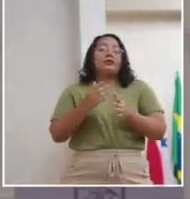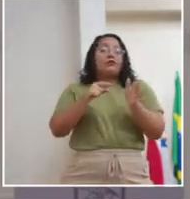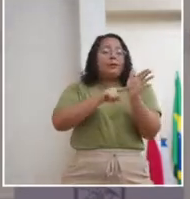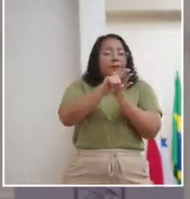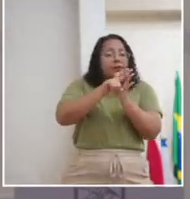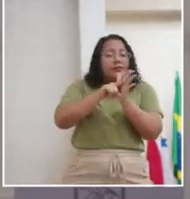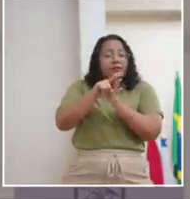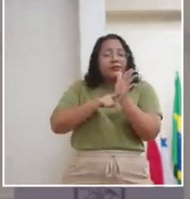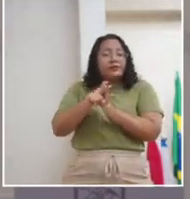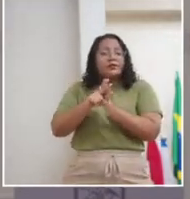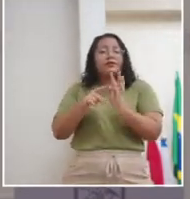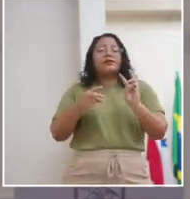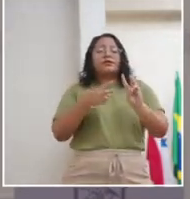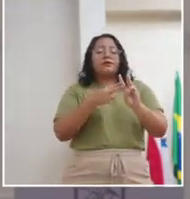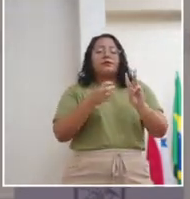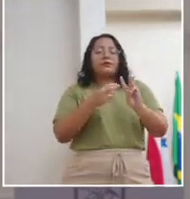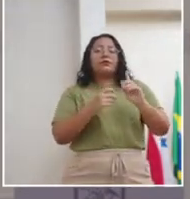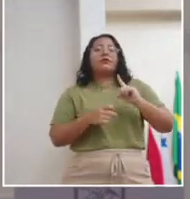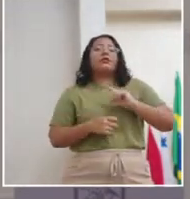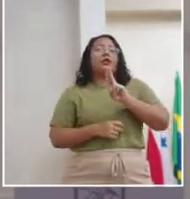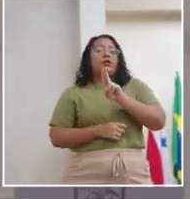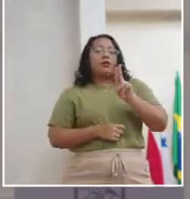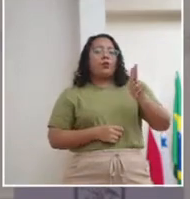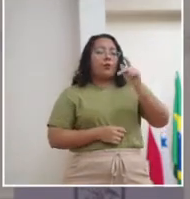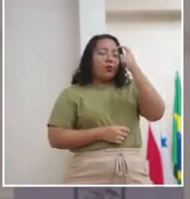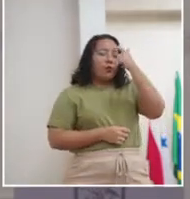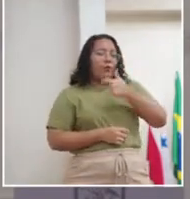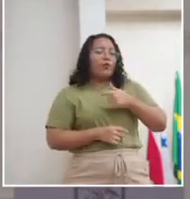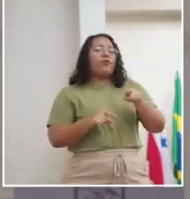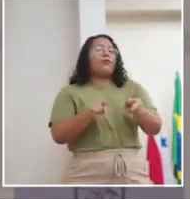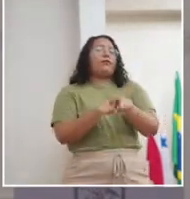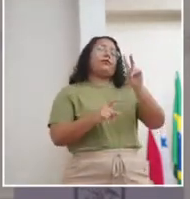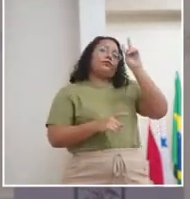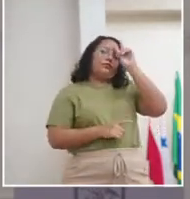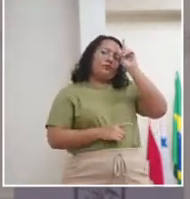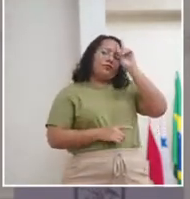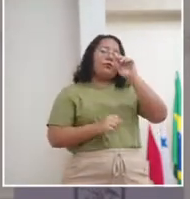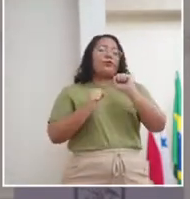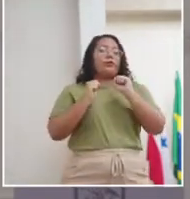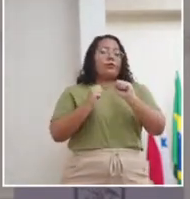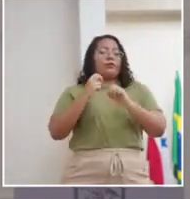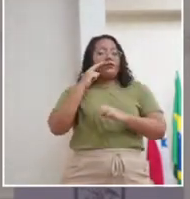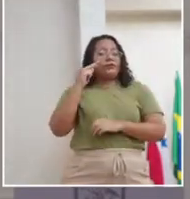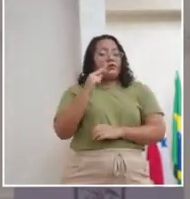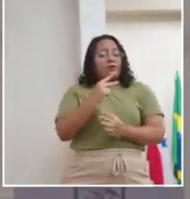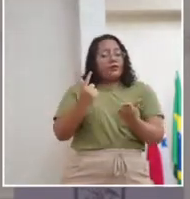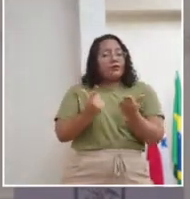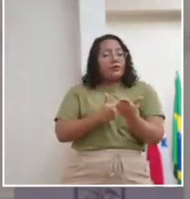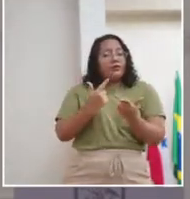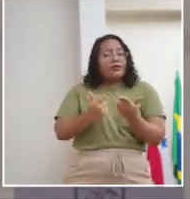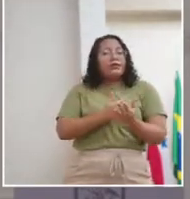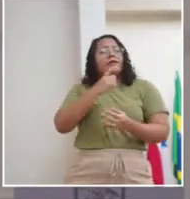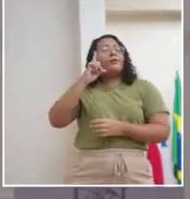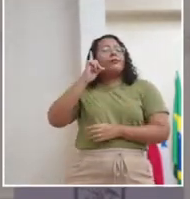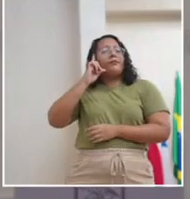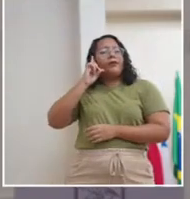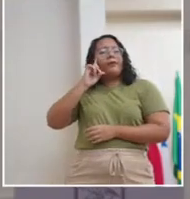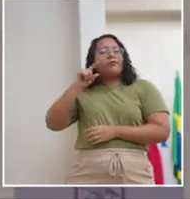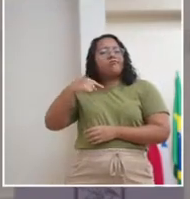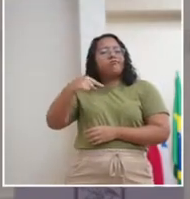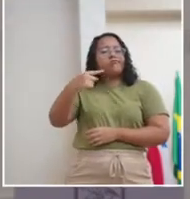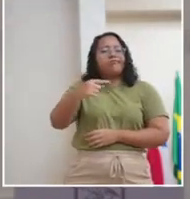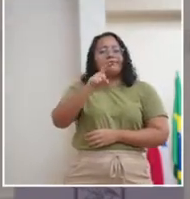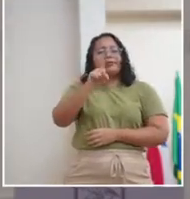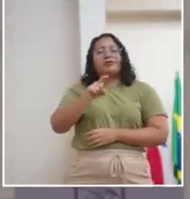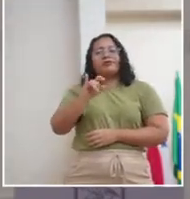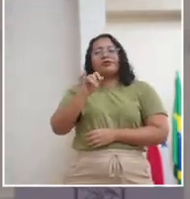os indígenas têm nome, rosto e história, como é possível ver no livro Diários do Xingu, publicado em